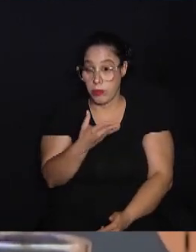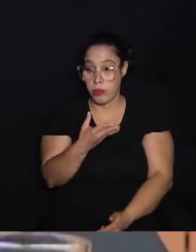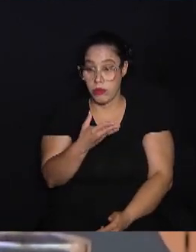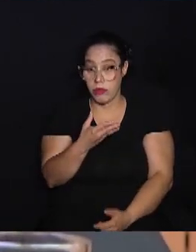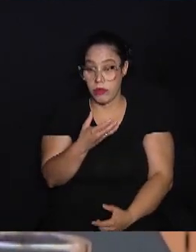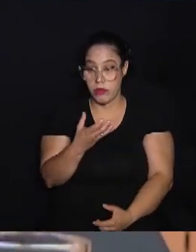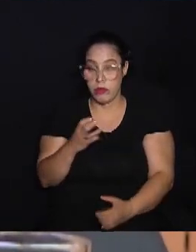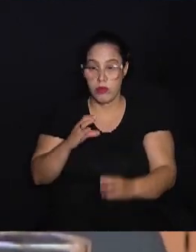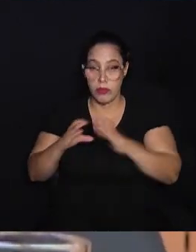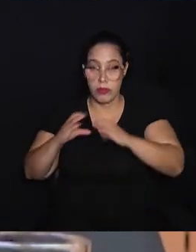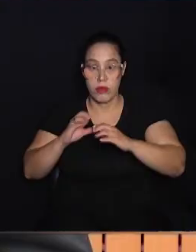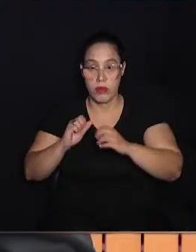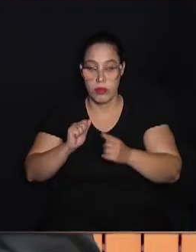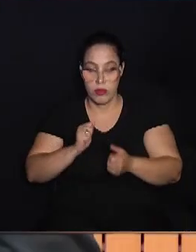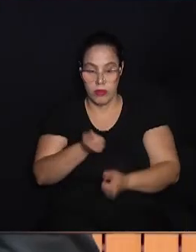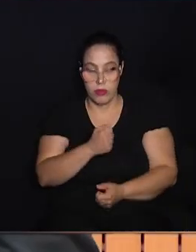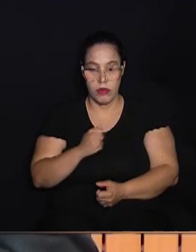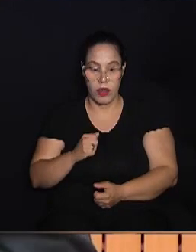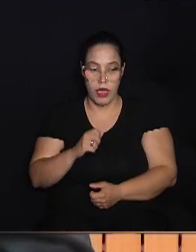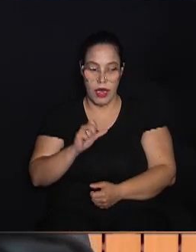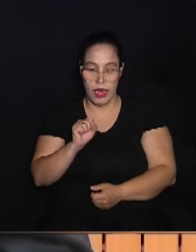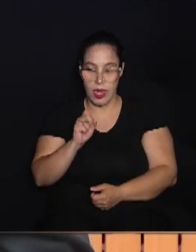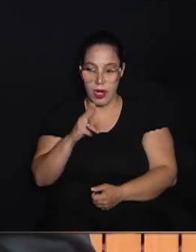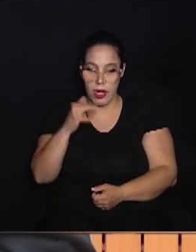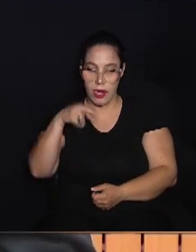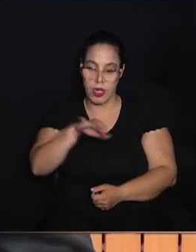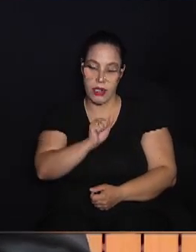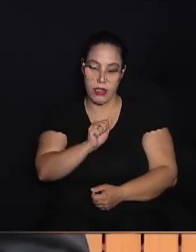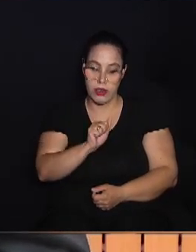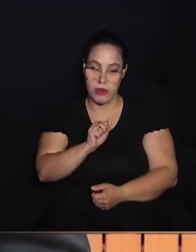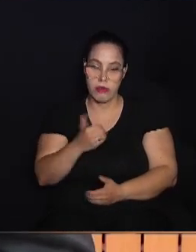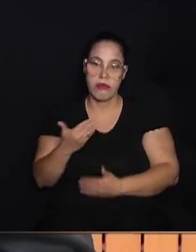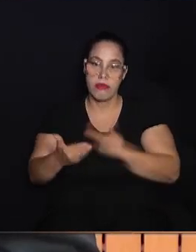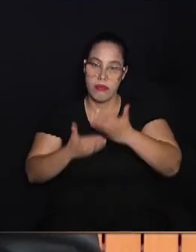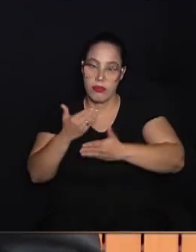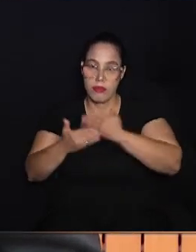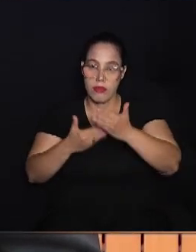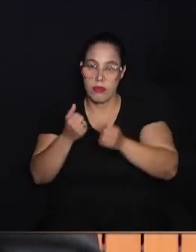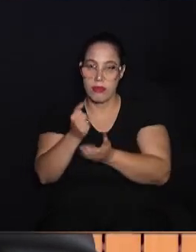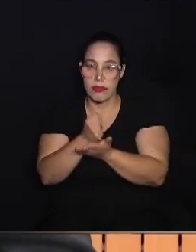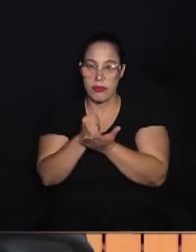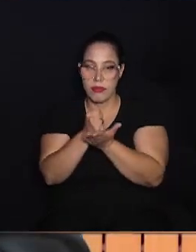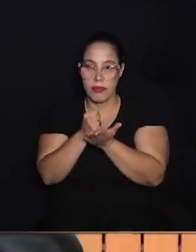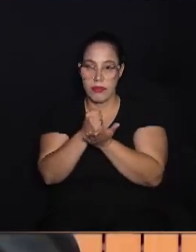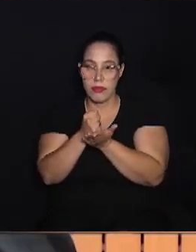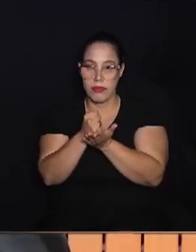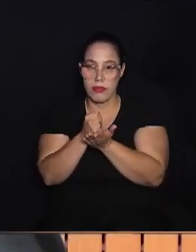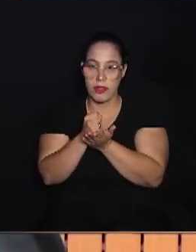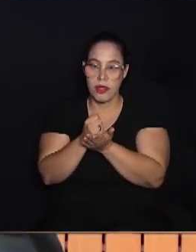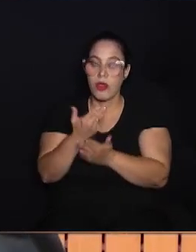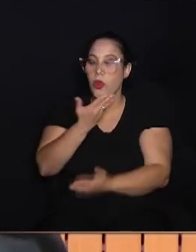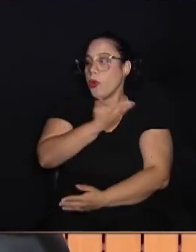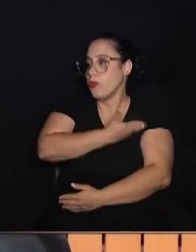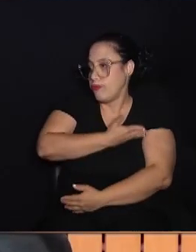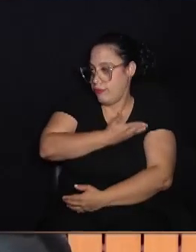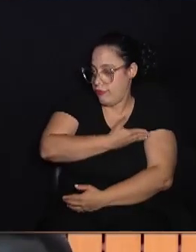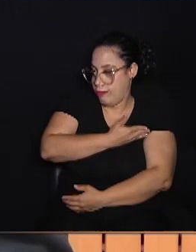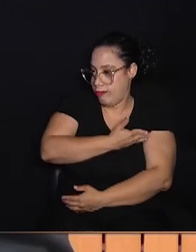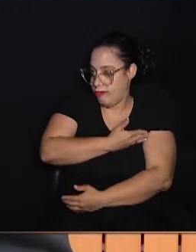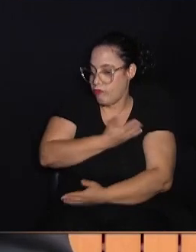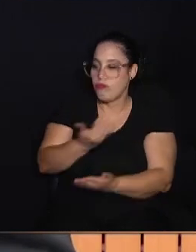também faz parte do Conselho de administração da sanasa colaborando para o saneamento básico da cidade e aos meus